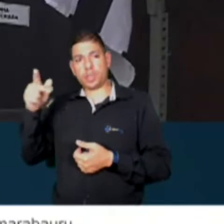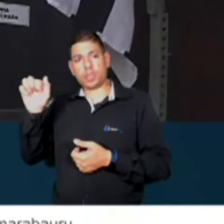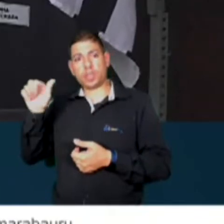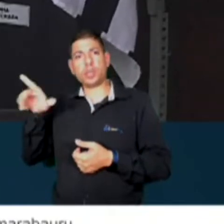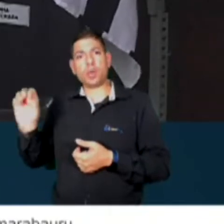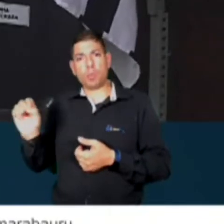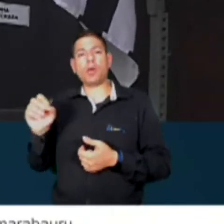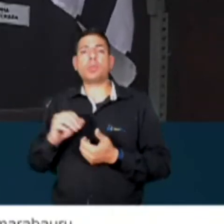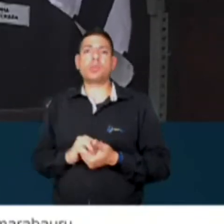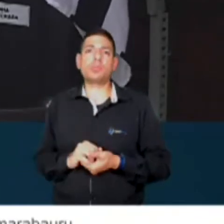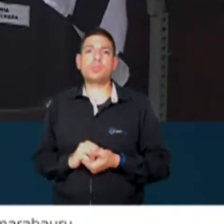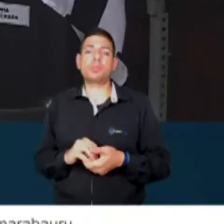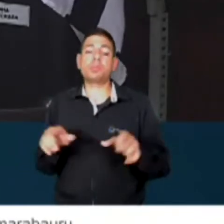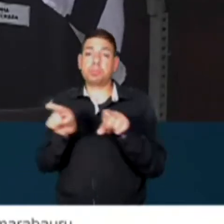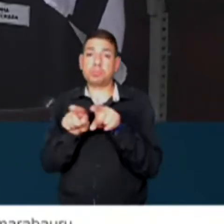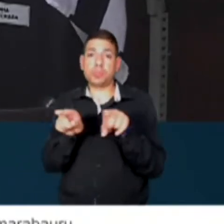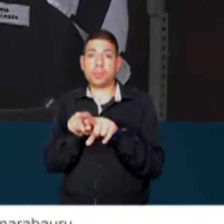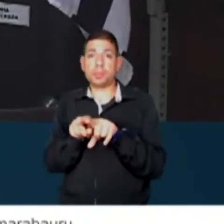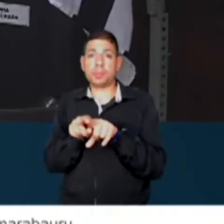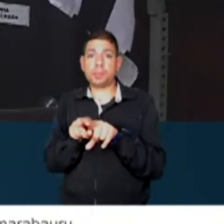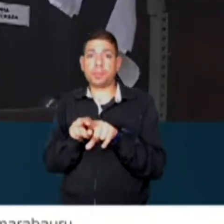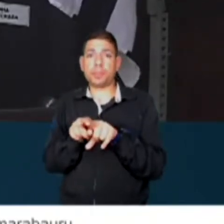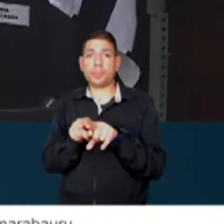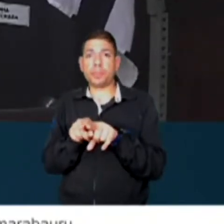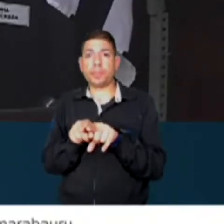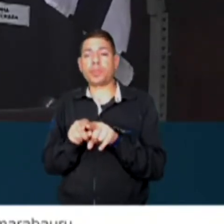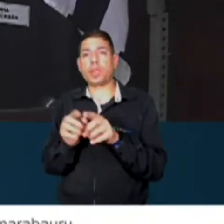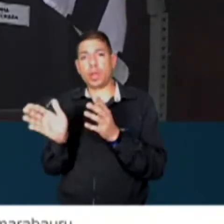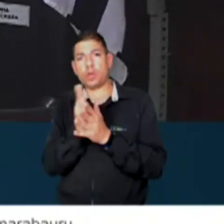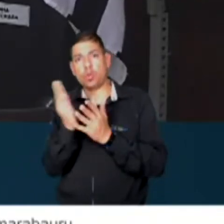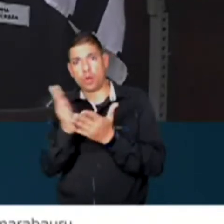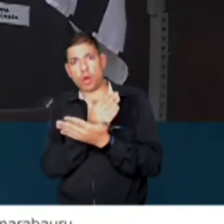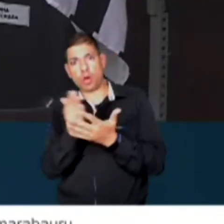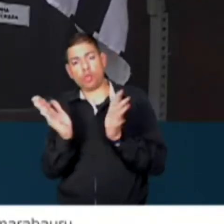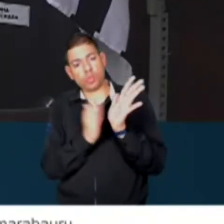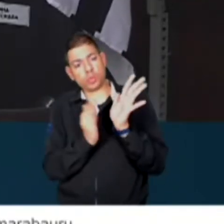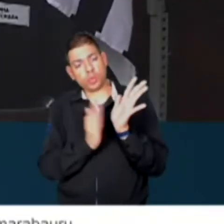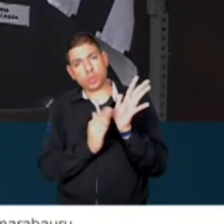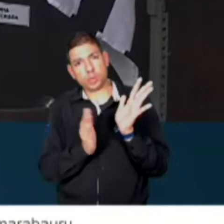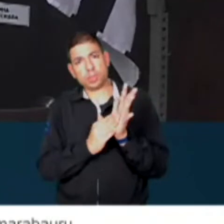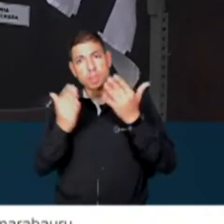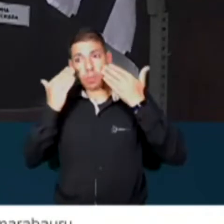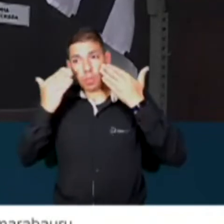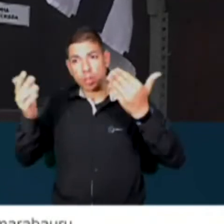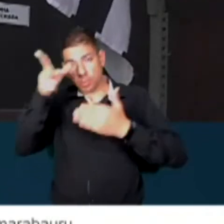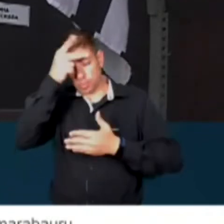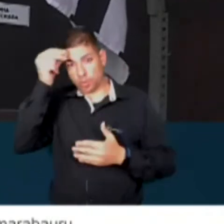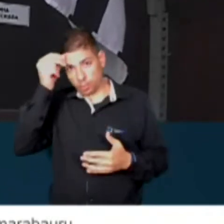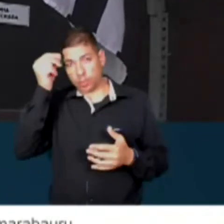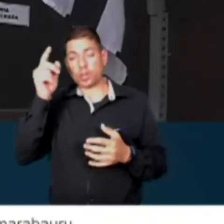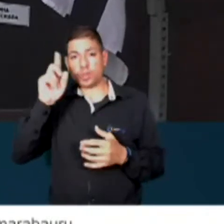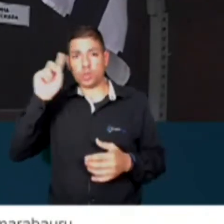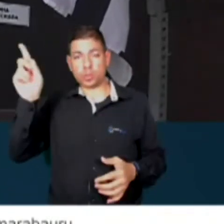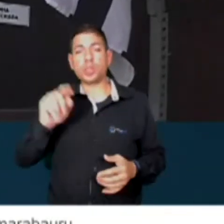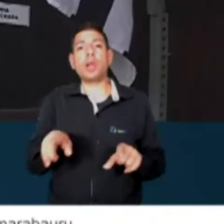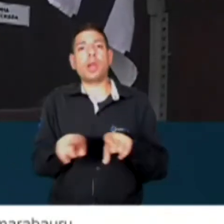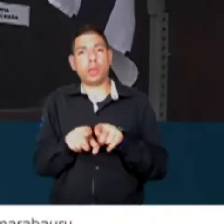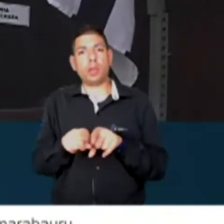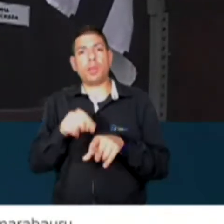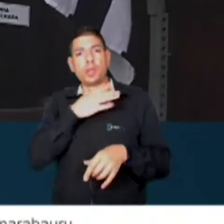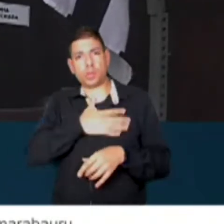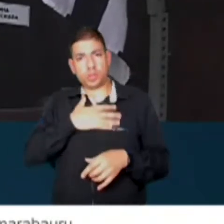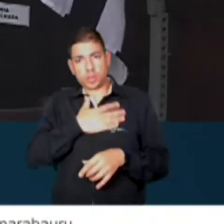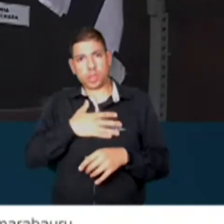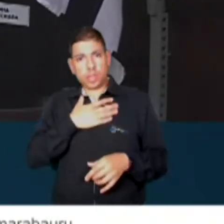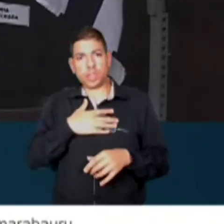Também das demandas apresentadas ao senhor prefeito nessa ocasião. Também gostaria, também, se tivesse tempo, de